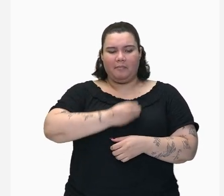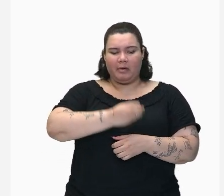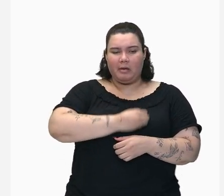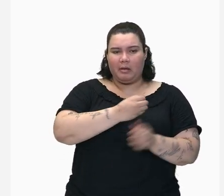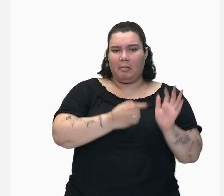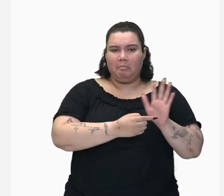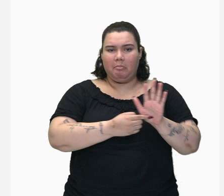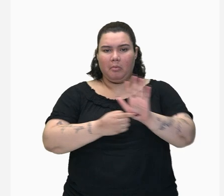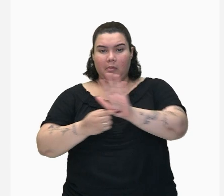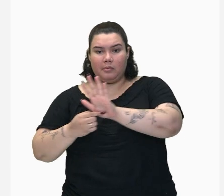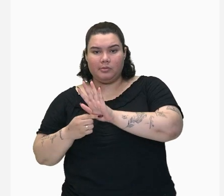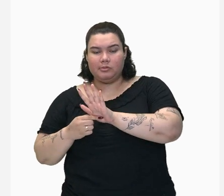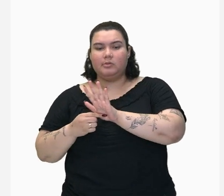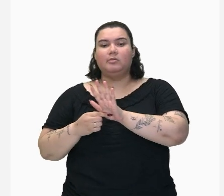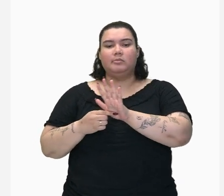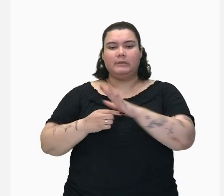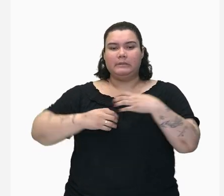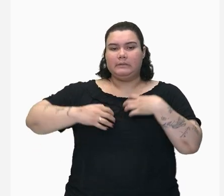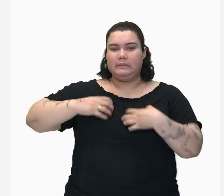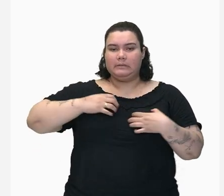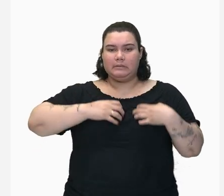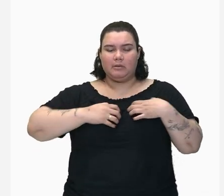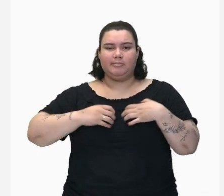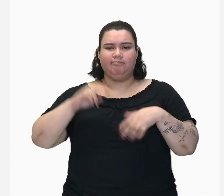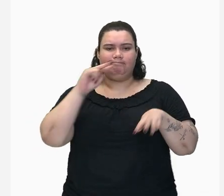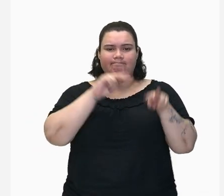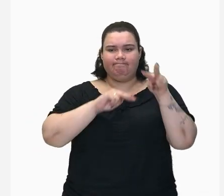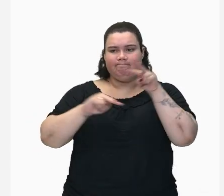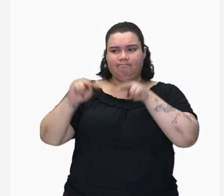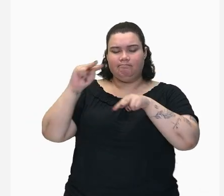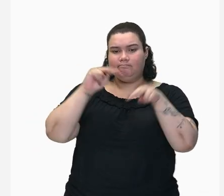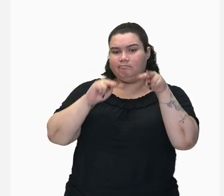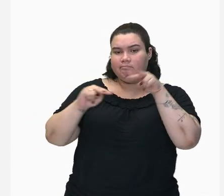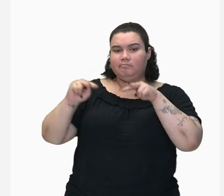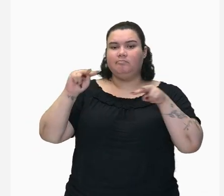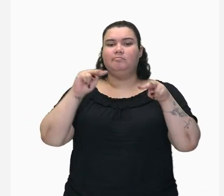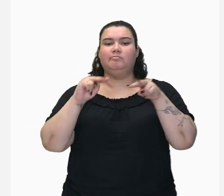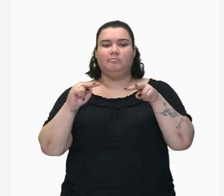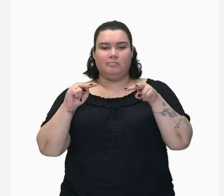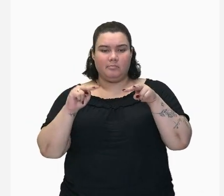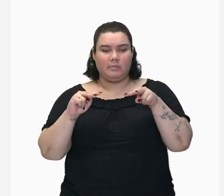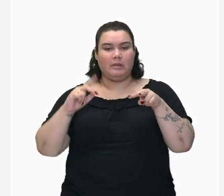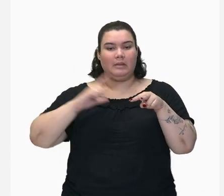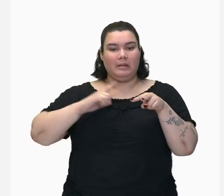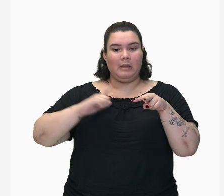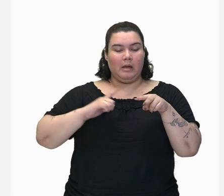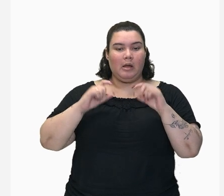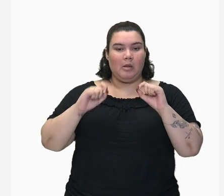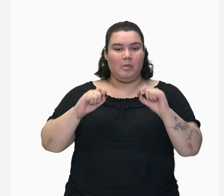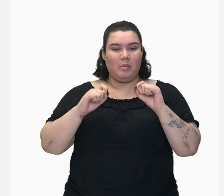declara guerra, anda a espreitar meus olhos para roê-los, e